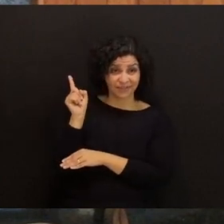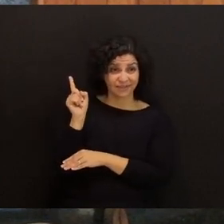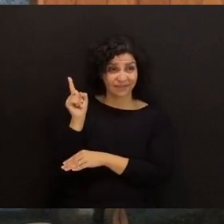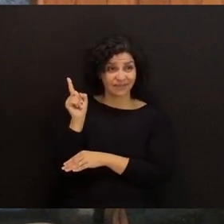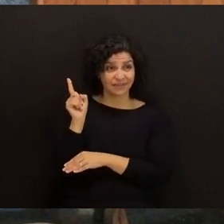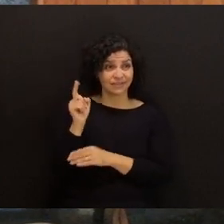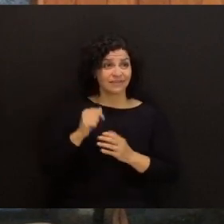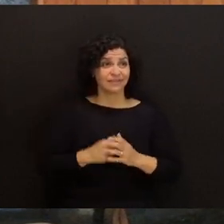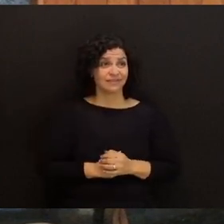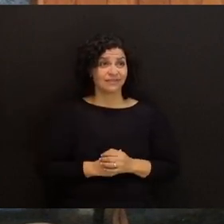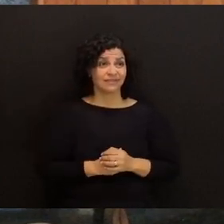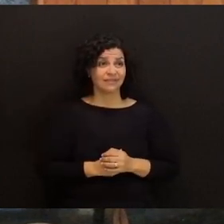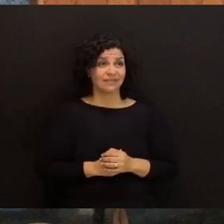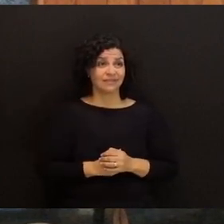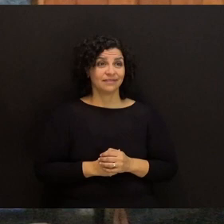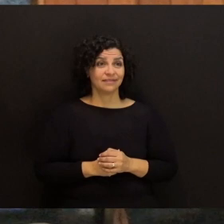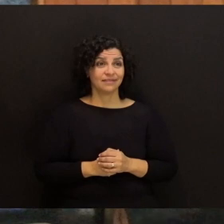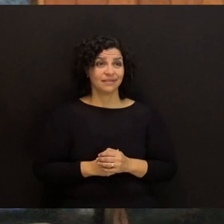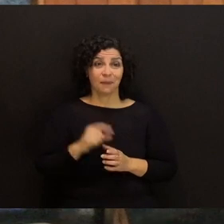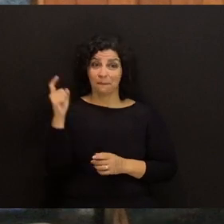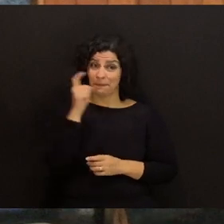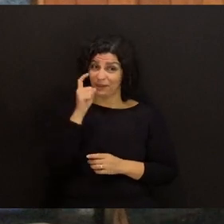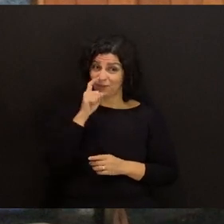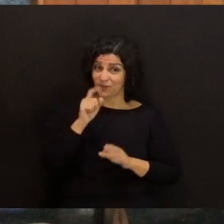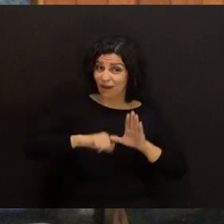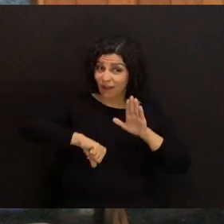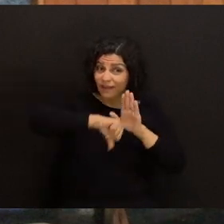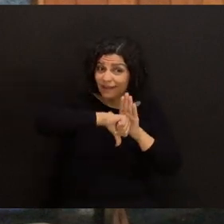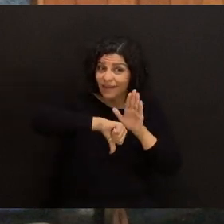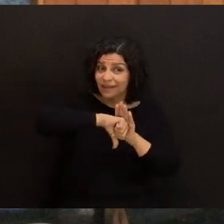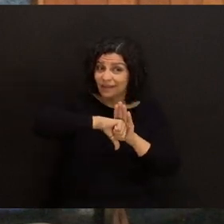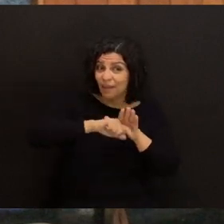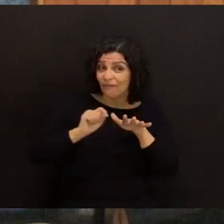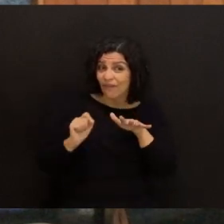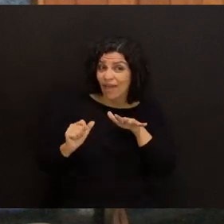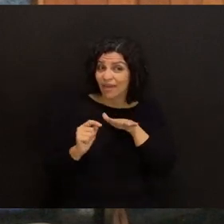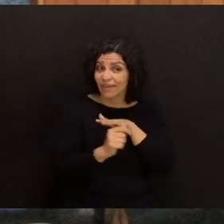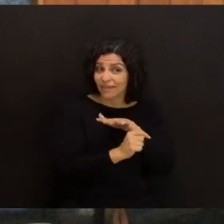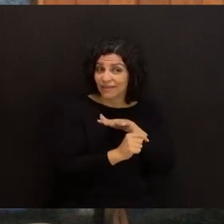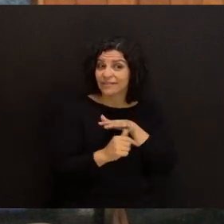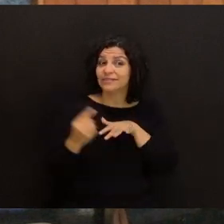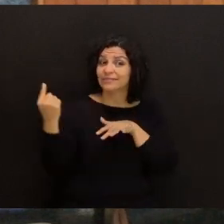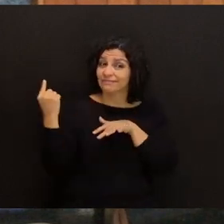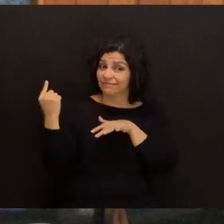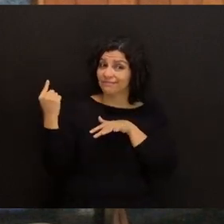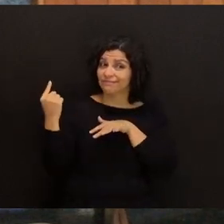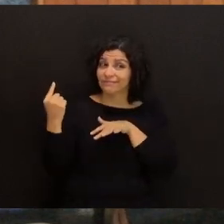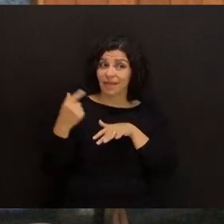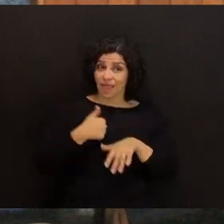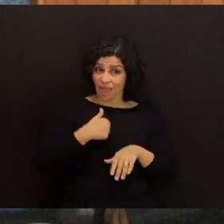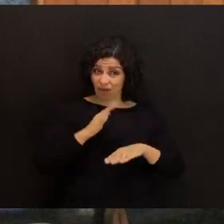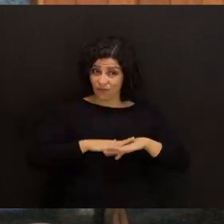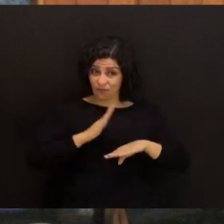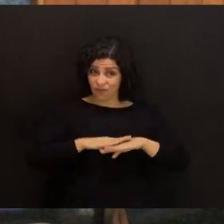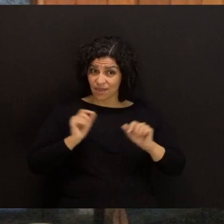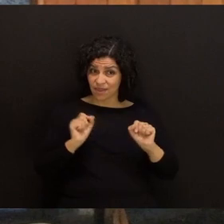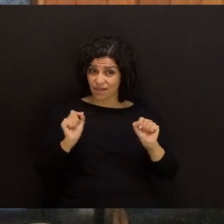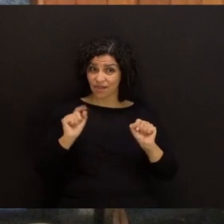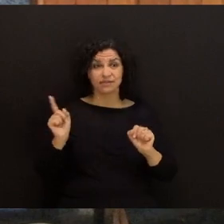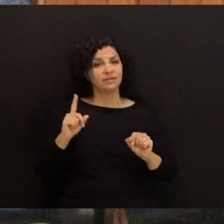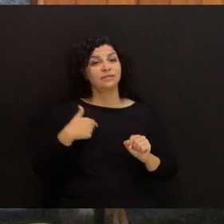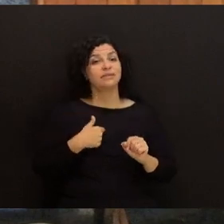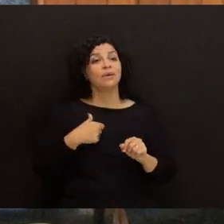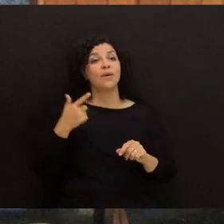mentira é crime é fake News Não fui eu que peguei o que foi